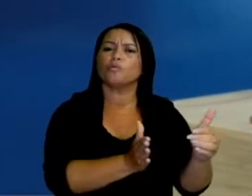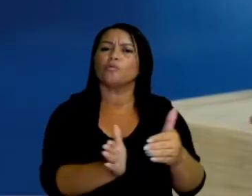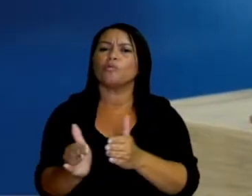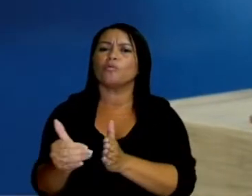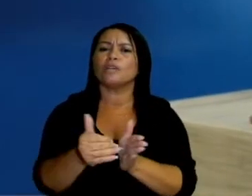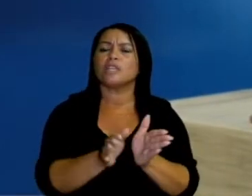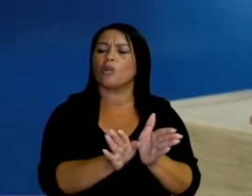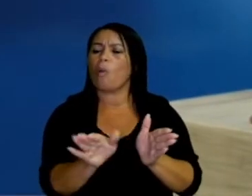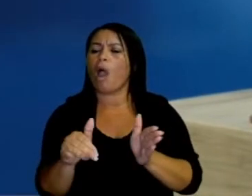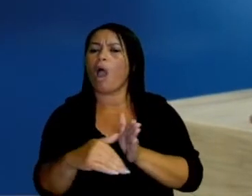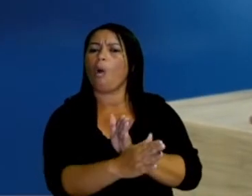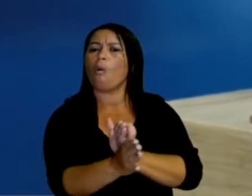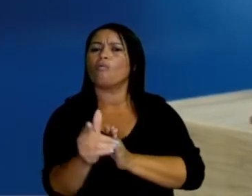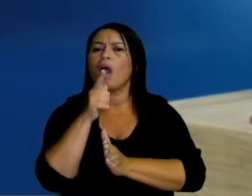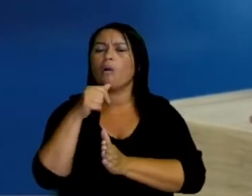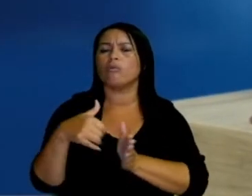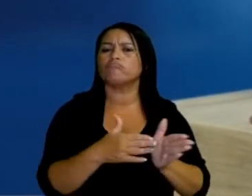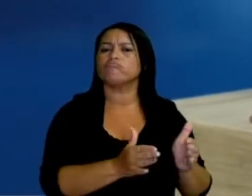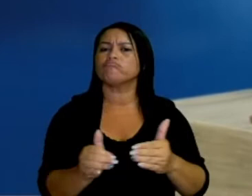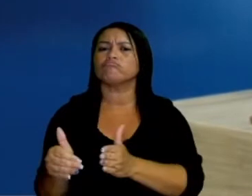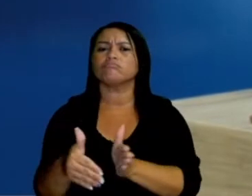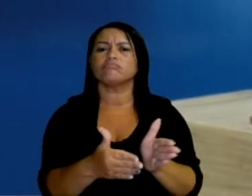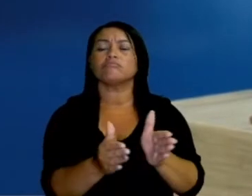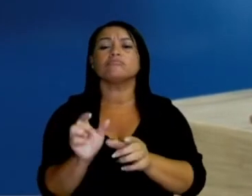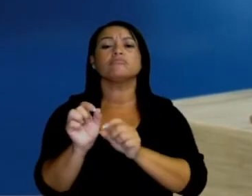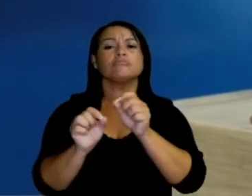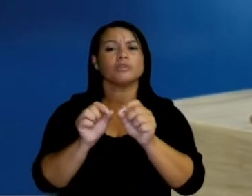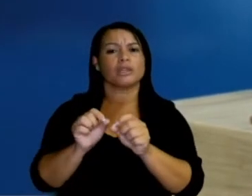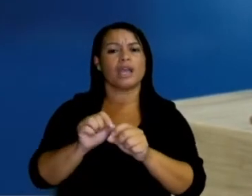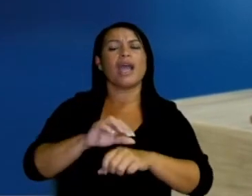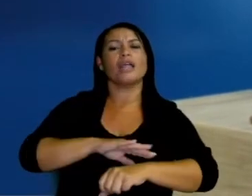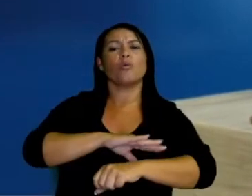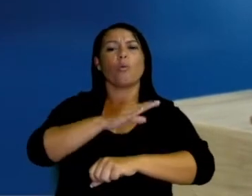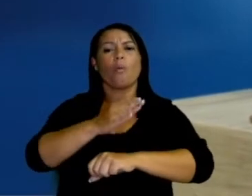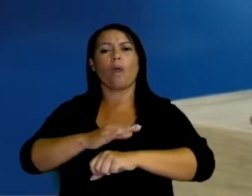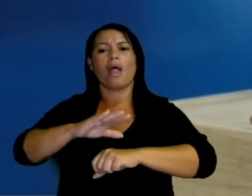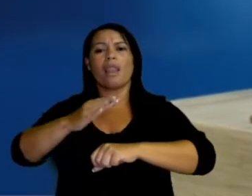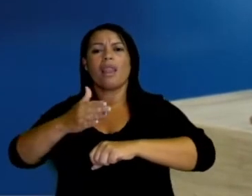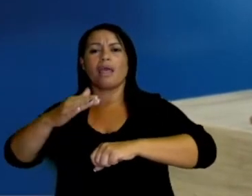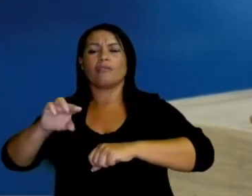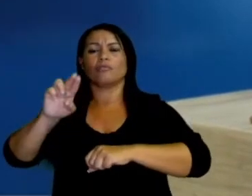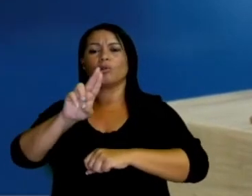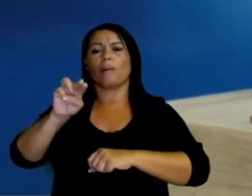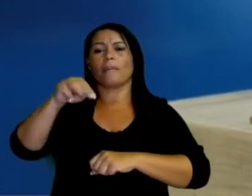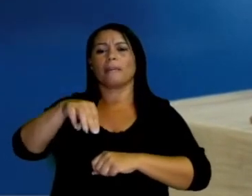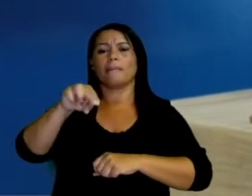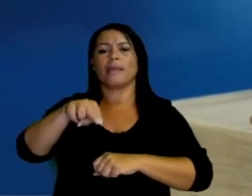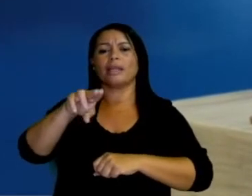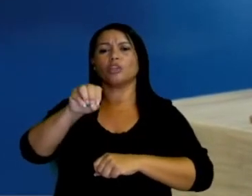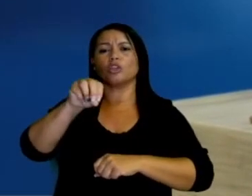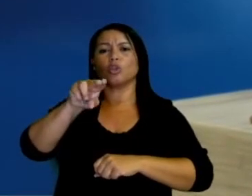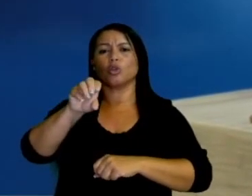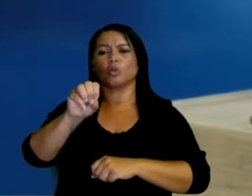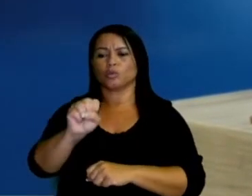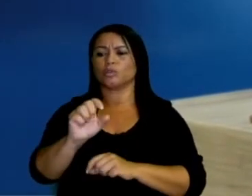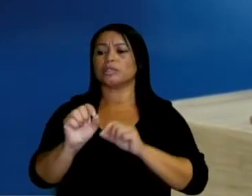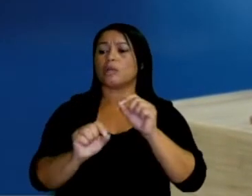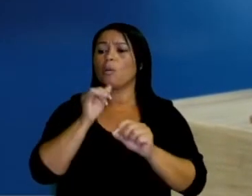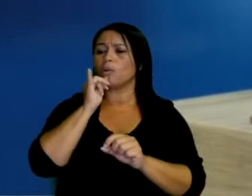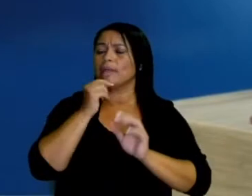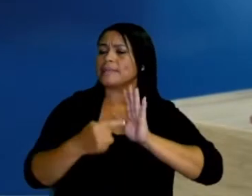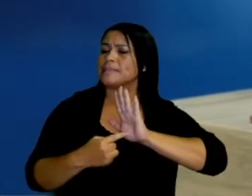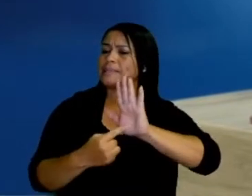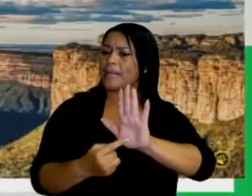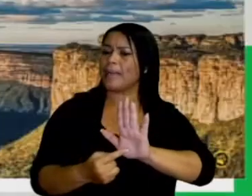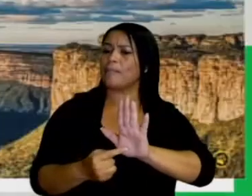essa curva, e essas curvas, no caso do relevo, a gente chama de meandro, tá? E um outro exemplo aqui